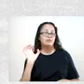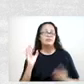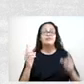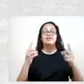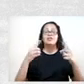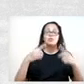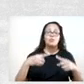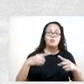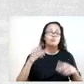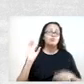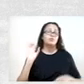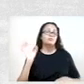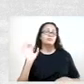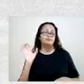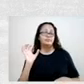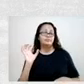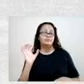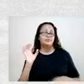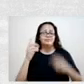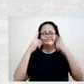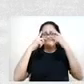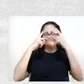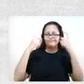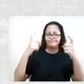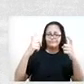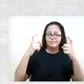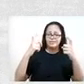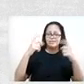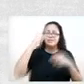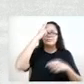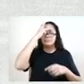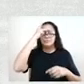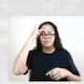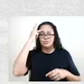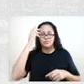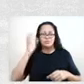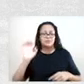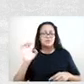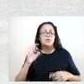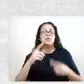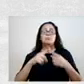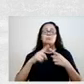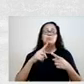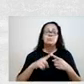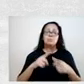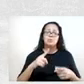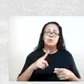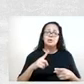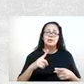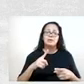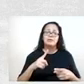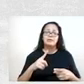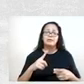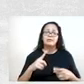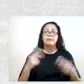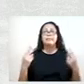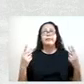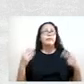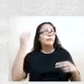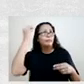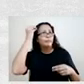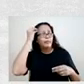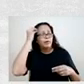homossexuais, ações violentas contra homossexuais, porque eles eram tidos como culpados pela